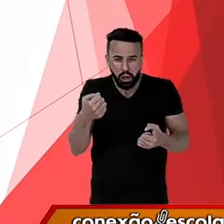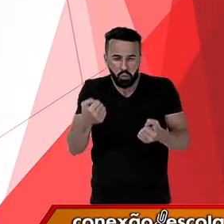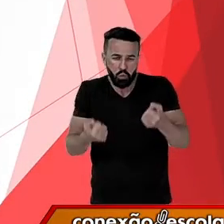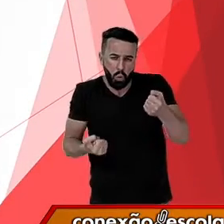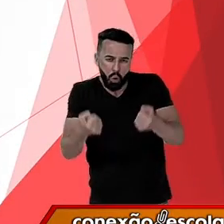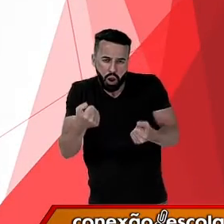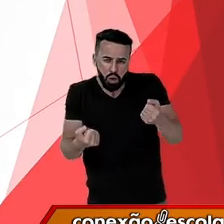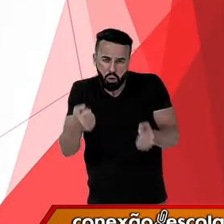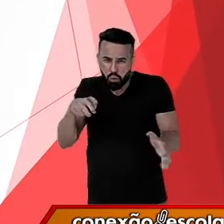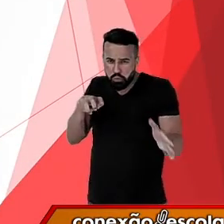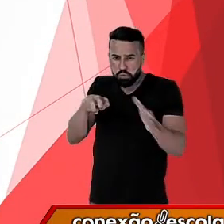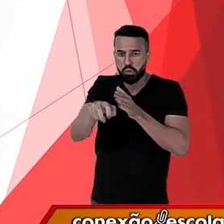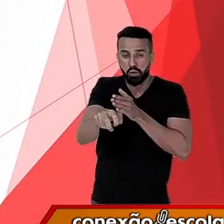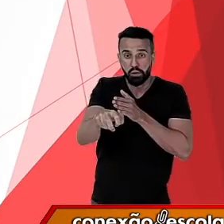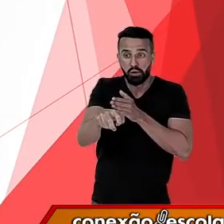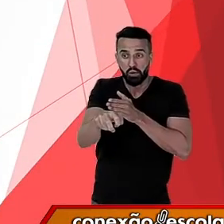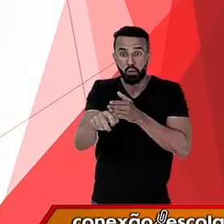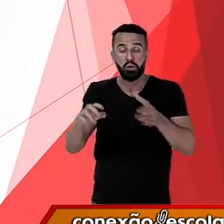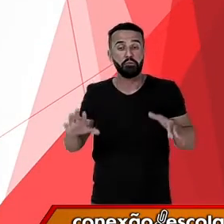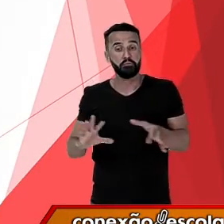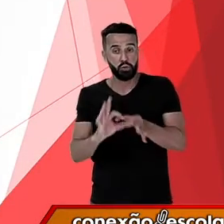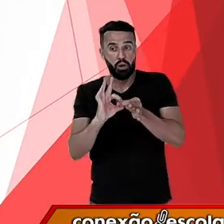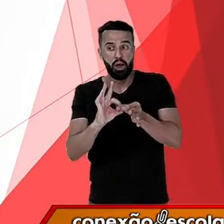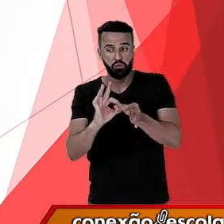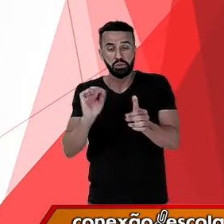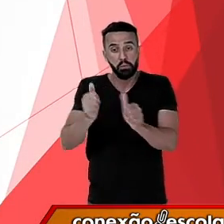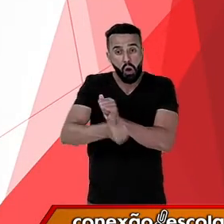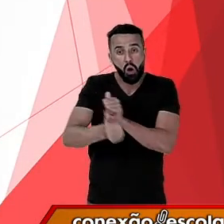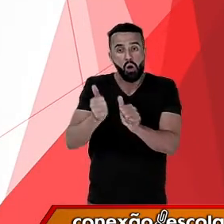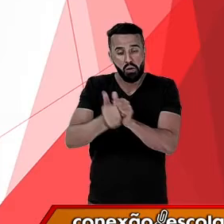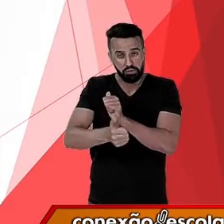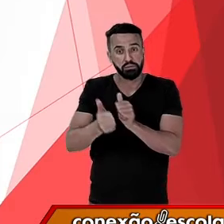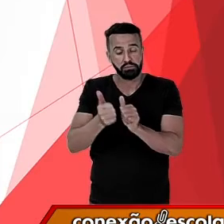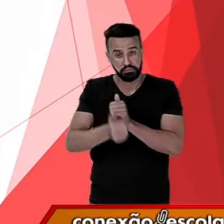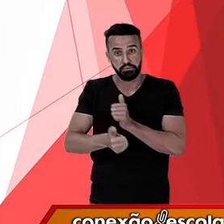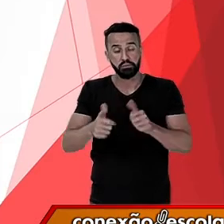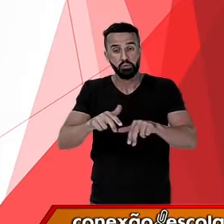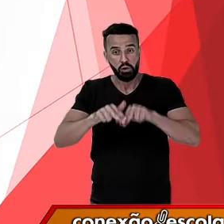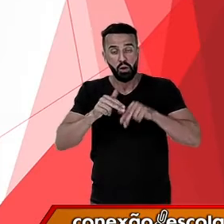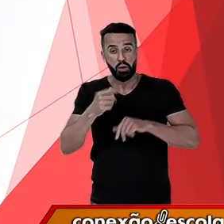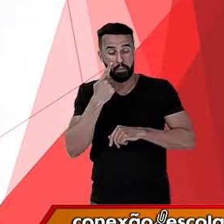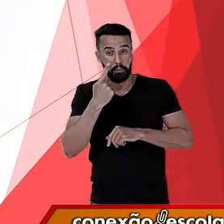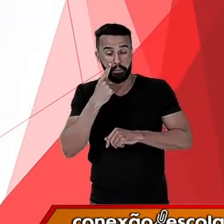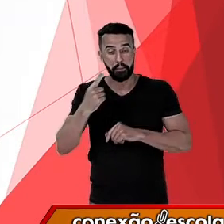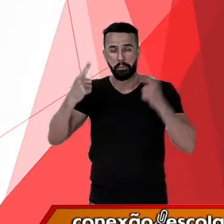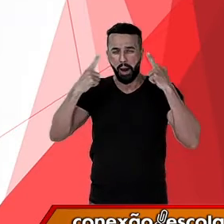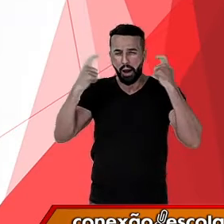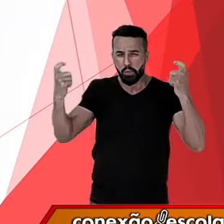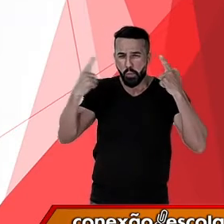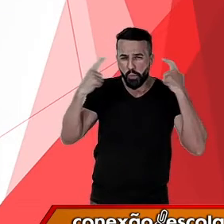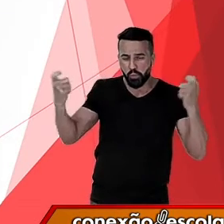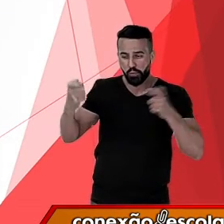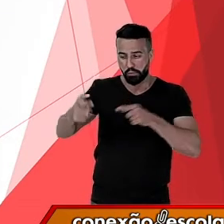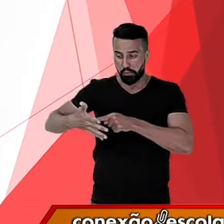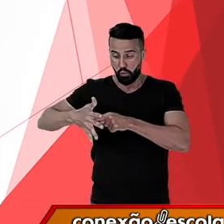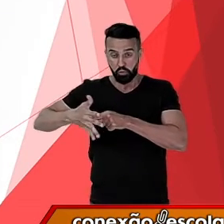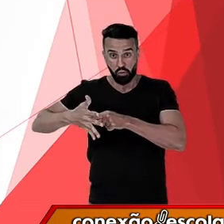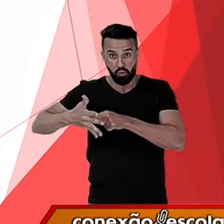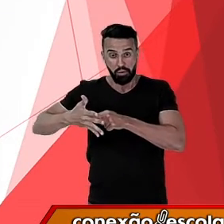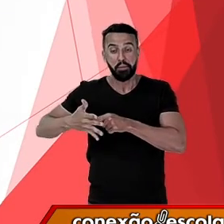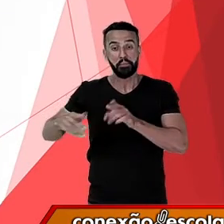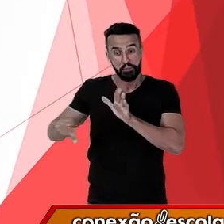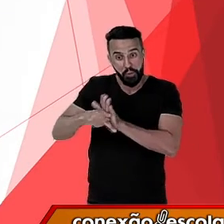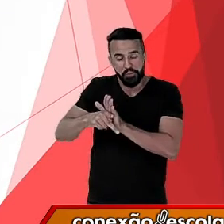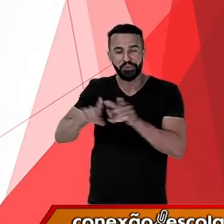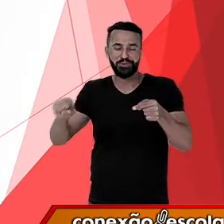à corrida de carros e ao barulho, por exemplo, dos motores, faz parte do universo do Ayrton Senna. E